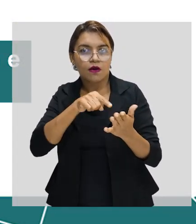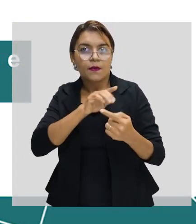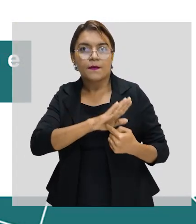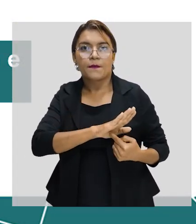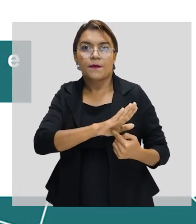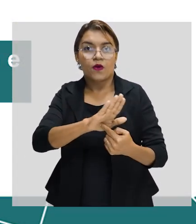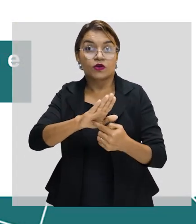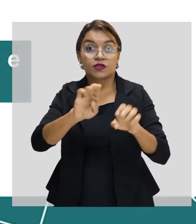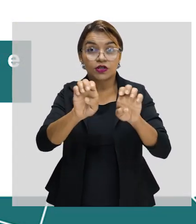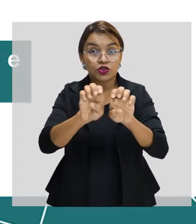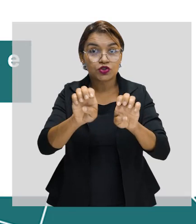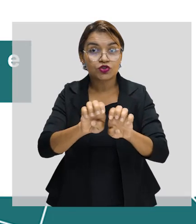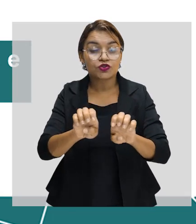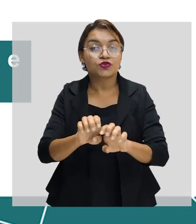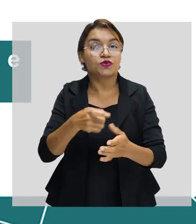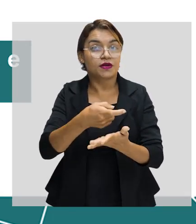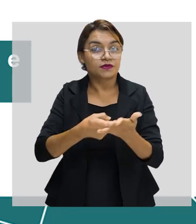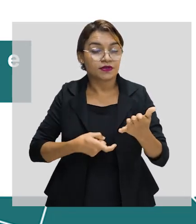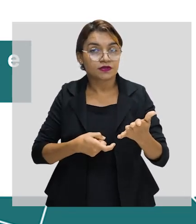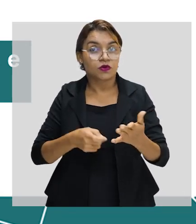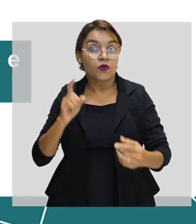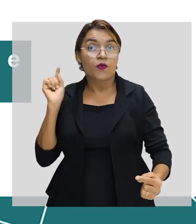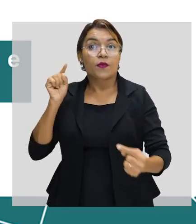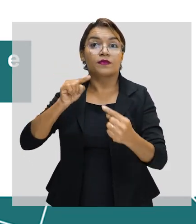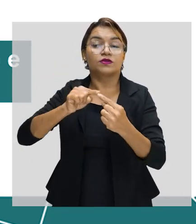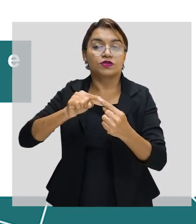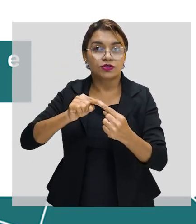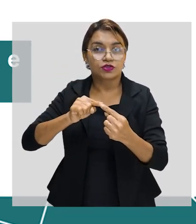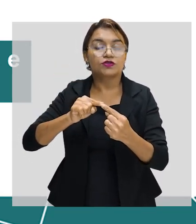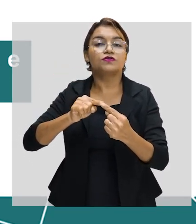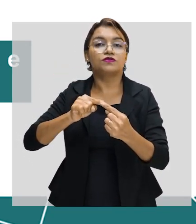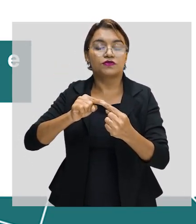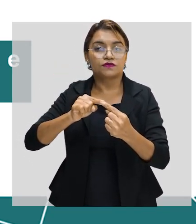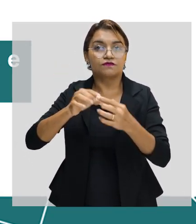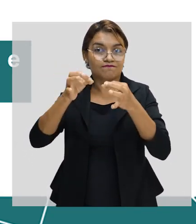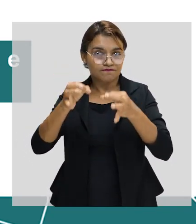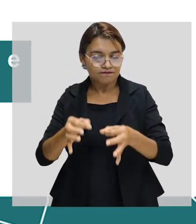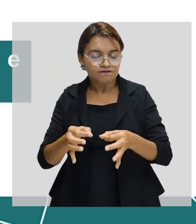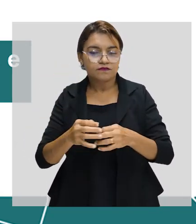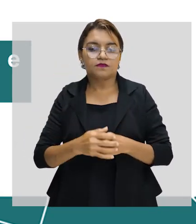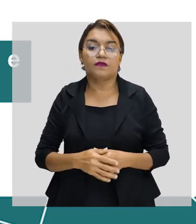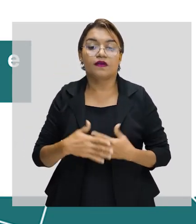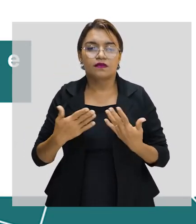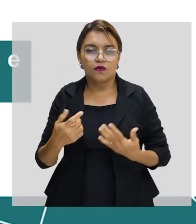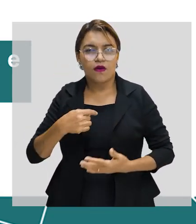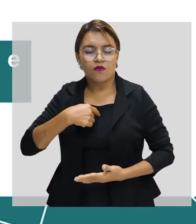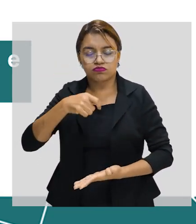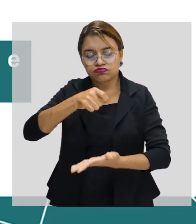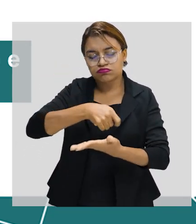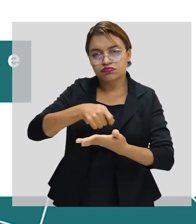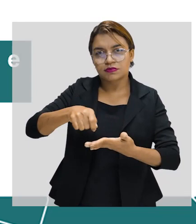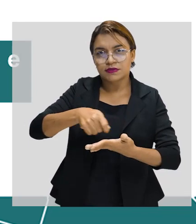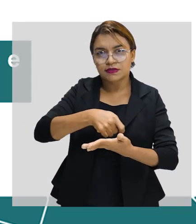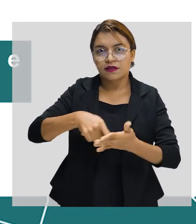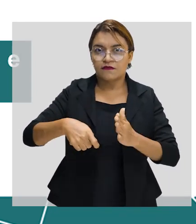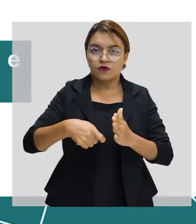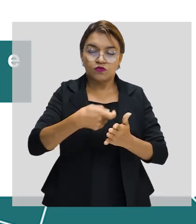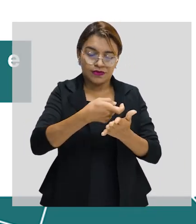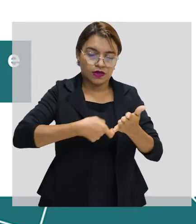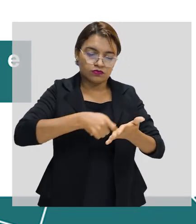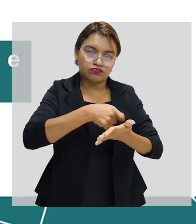a estrutura do texto, o objetivo e a finalidade. Então, para eu escrever um